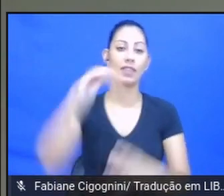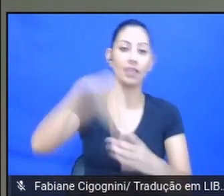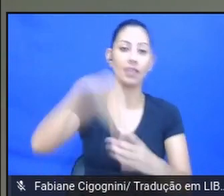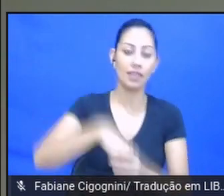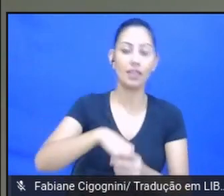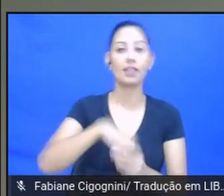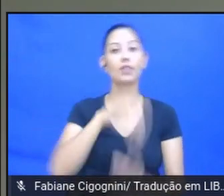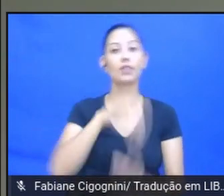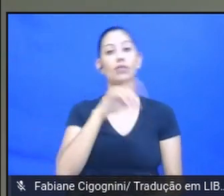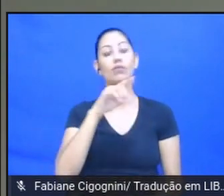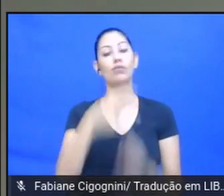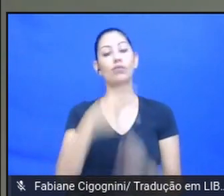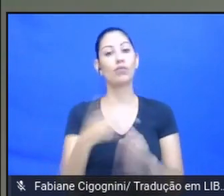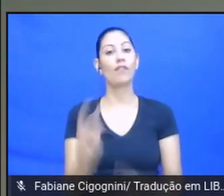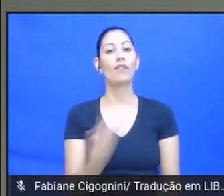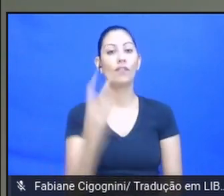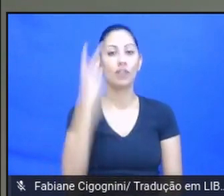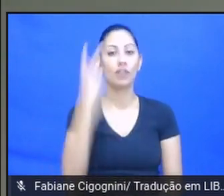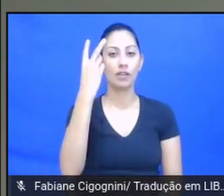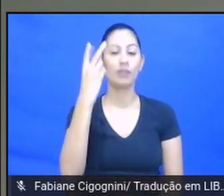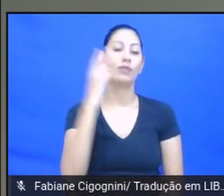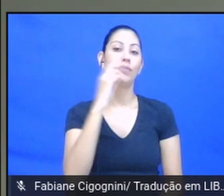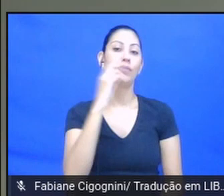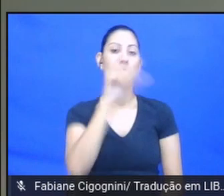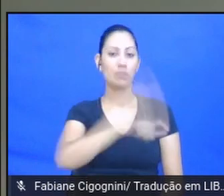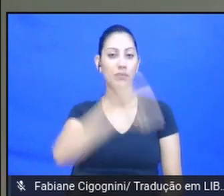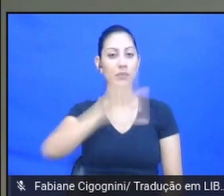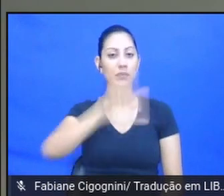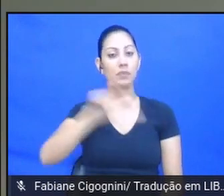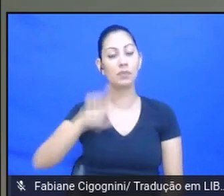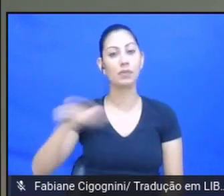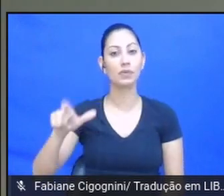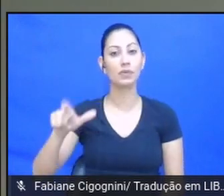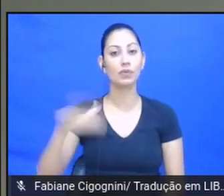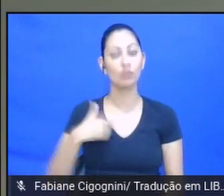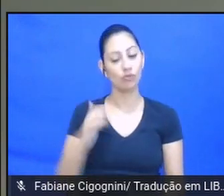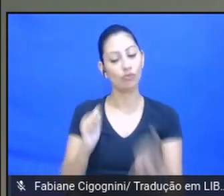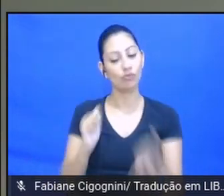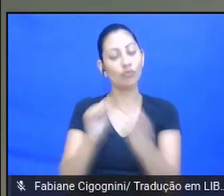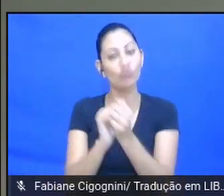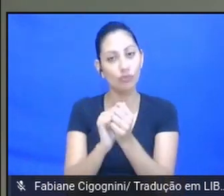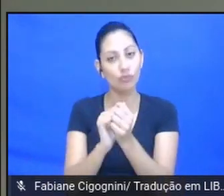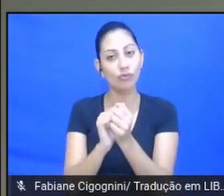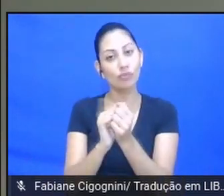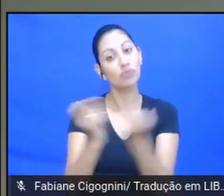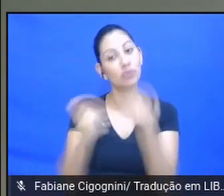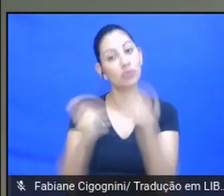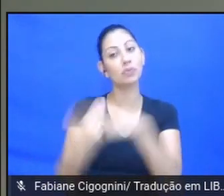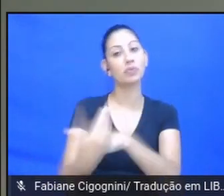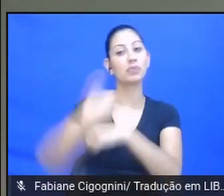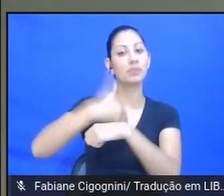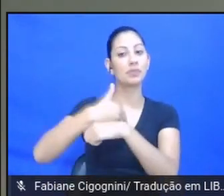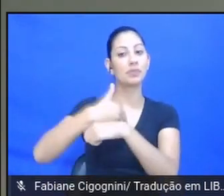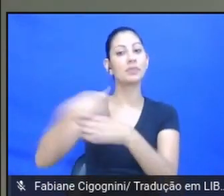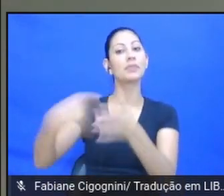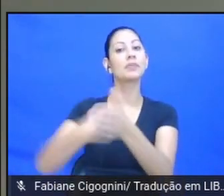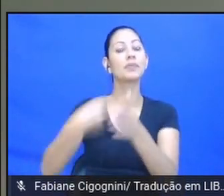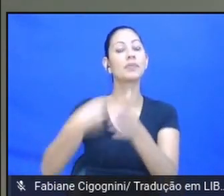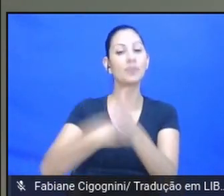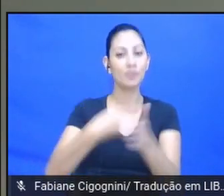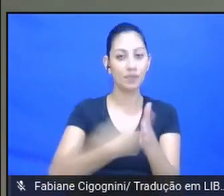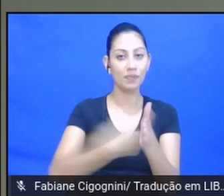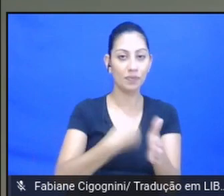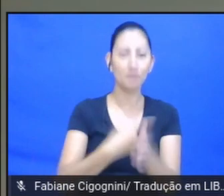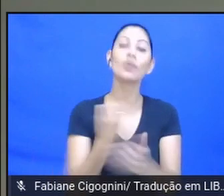possamos sempre estar juntos, e estou aqui para o que vocês quiserem, tanto nas perguntas como